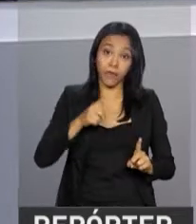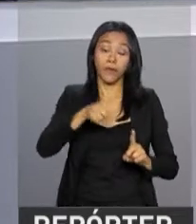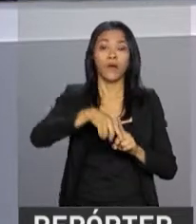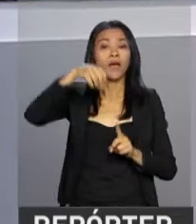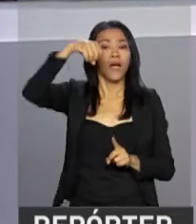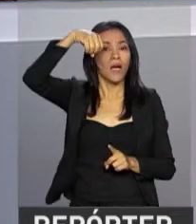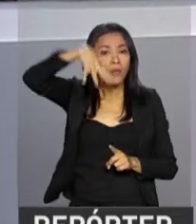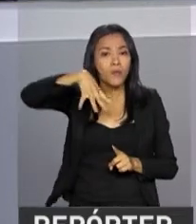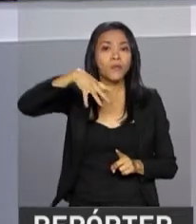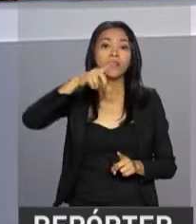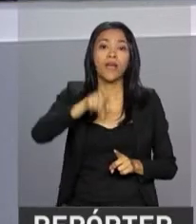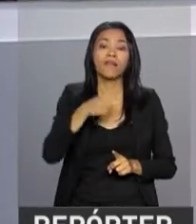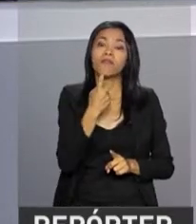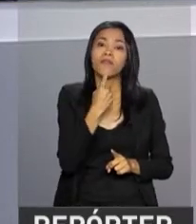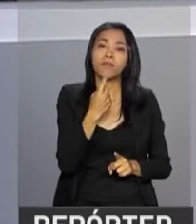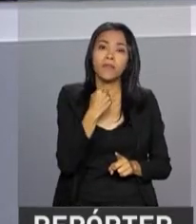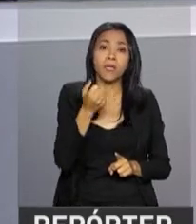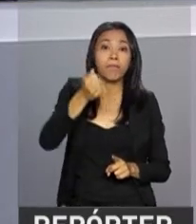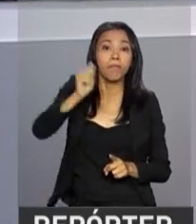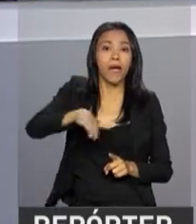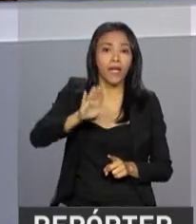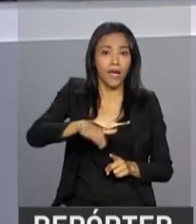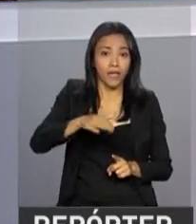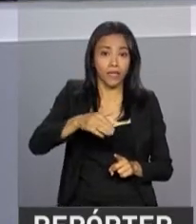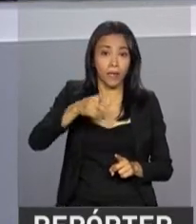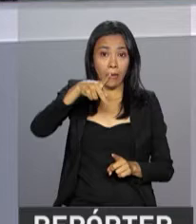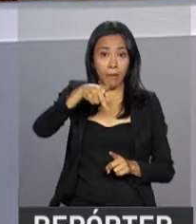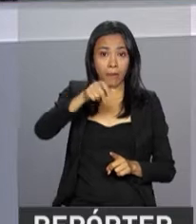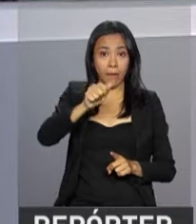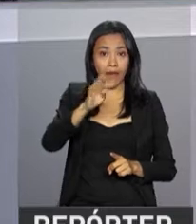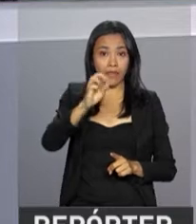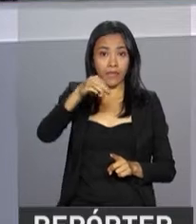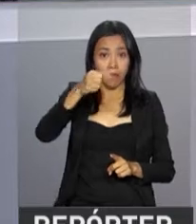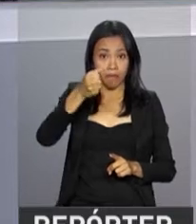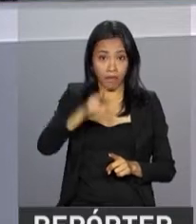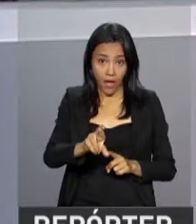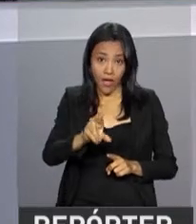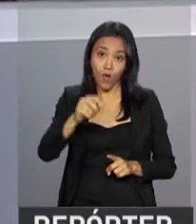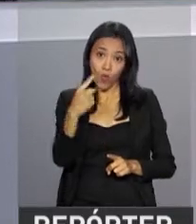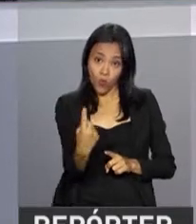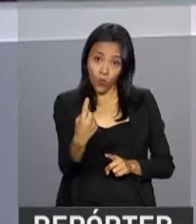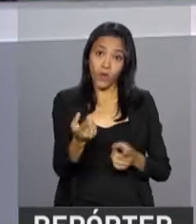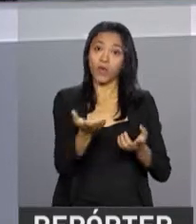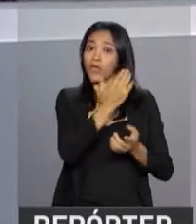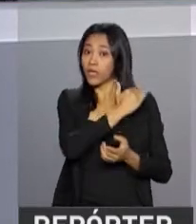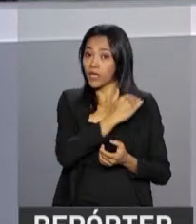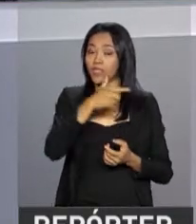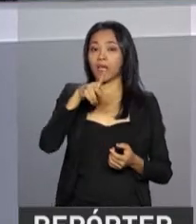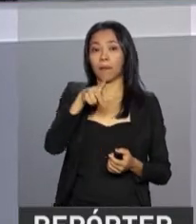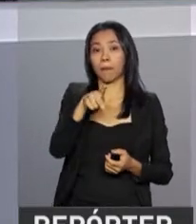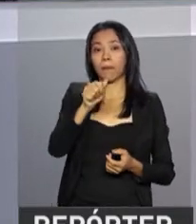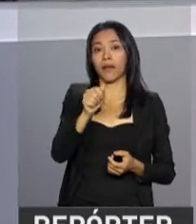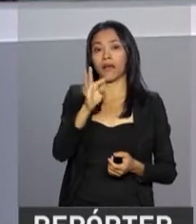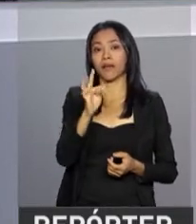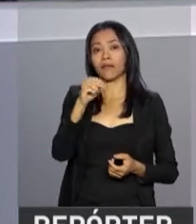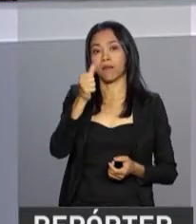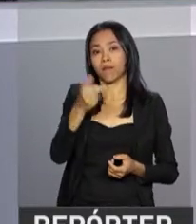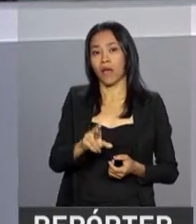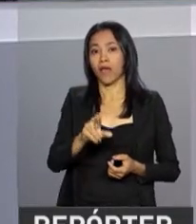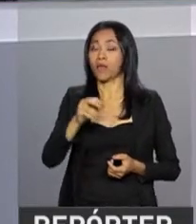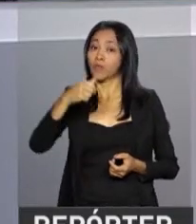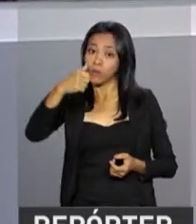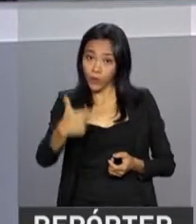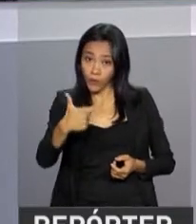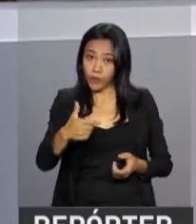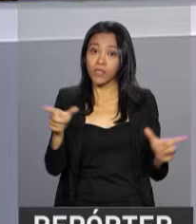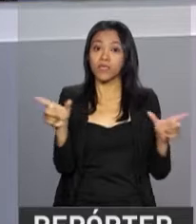patamar o ou seja mais barata do que em novembro quando foi a quando foi adotado patamar 2 mesmo assim a agência nacional de